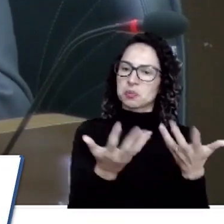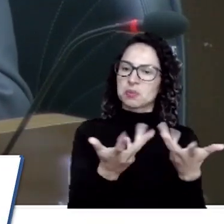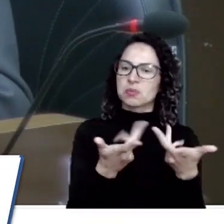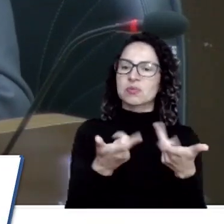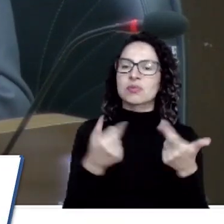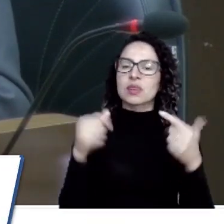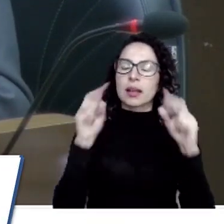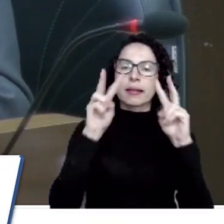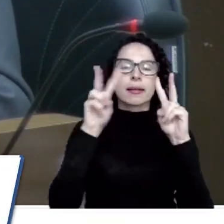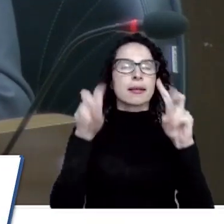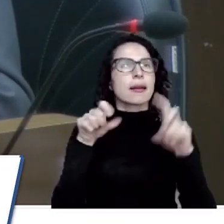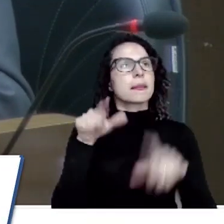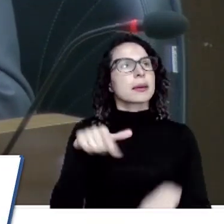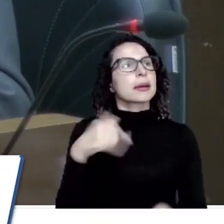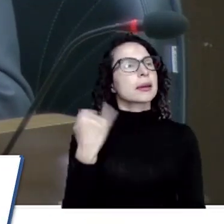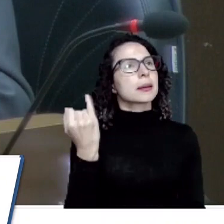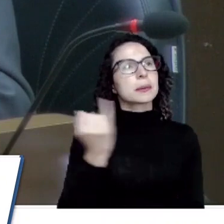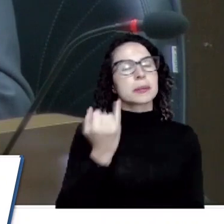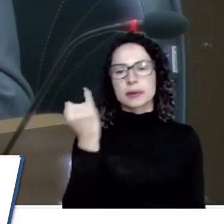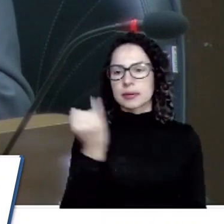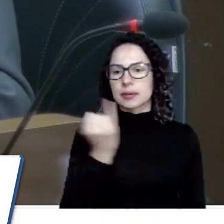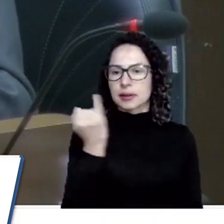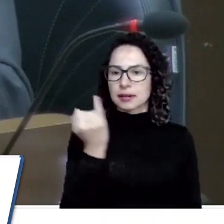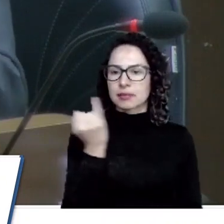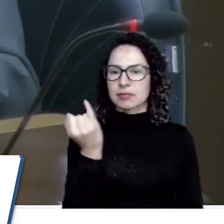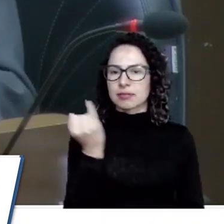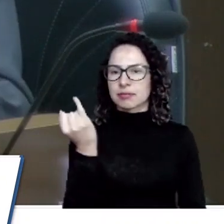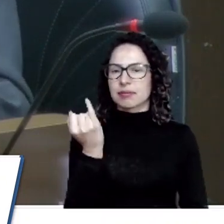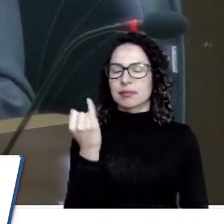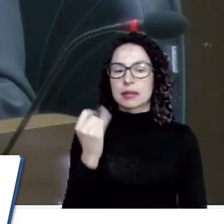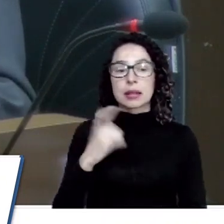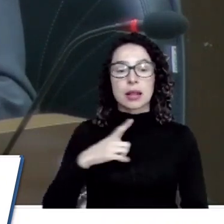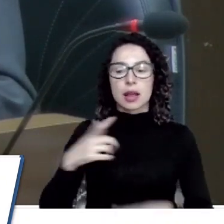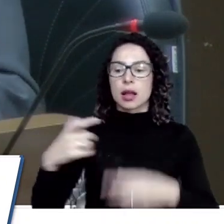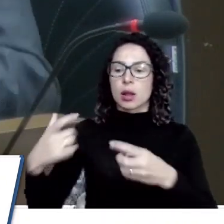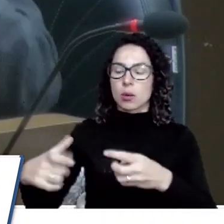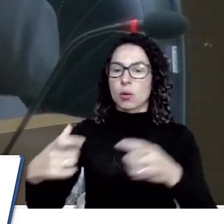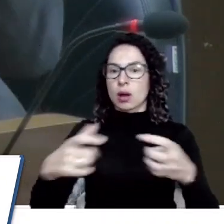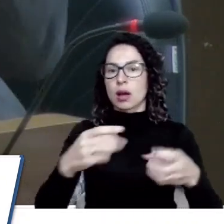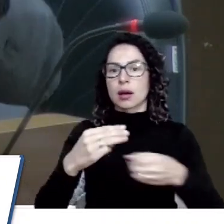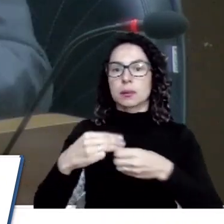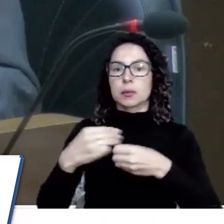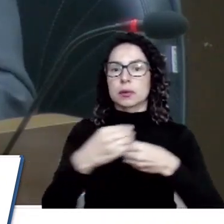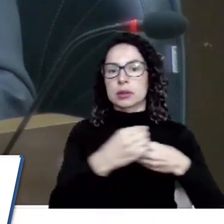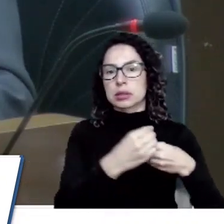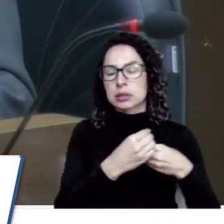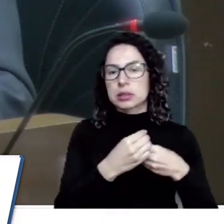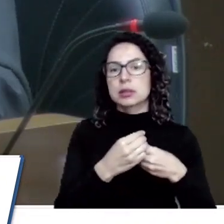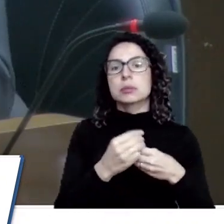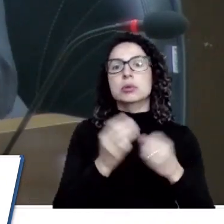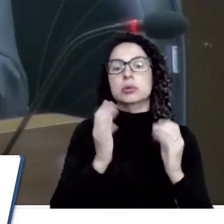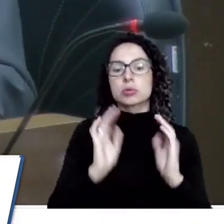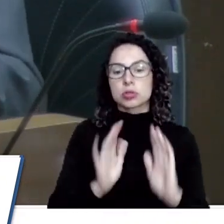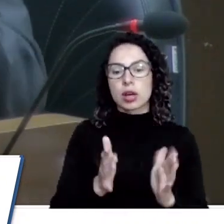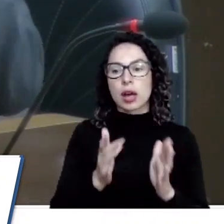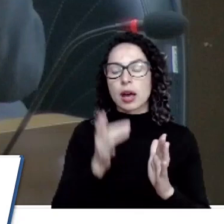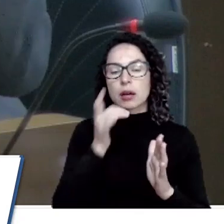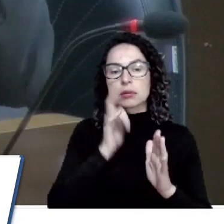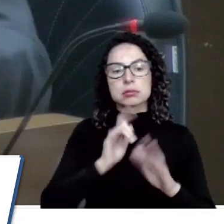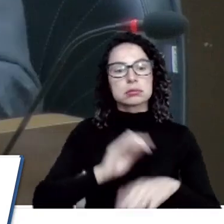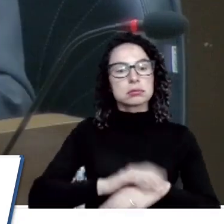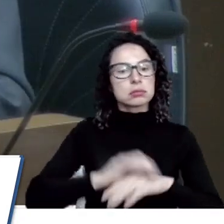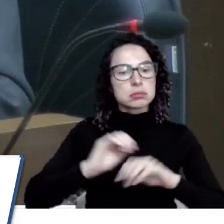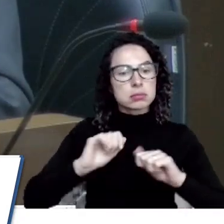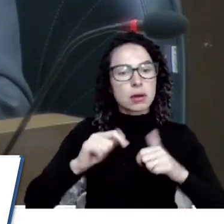tão importante. Nós temos municípios que já estão à frente de